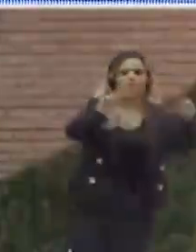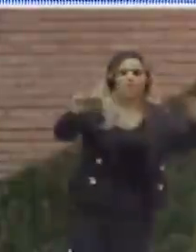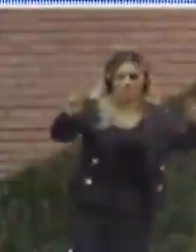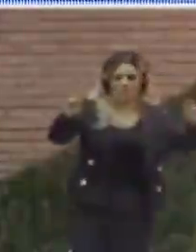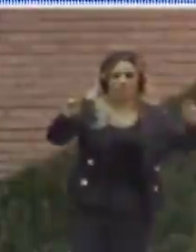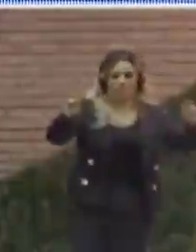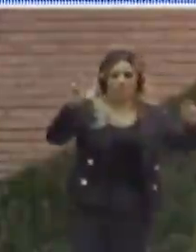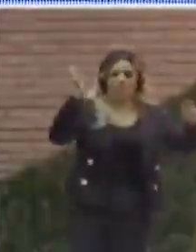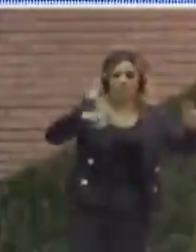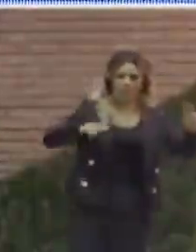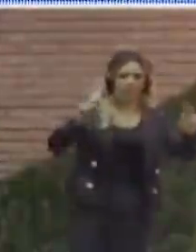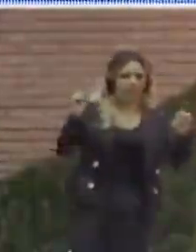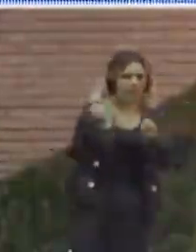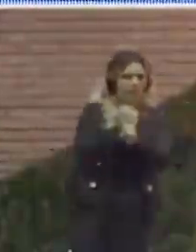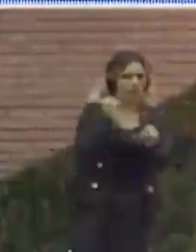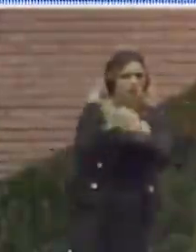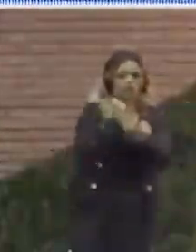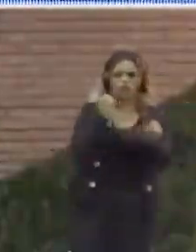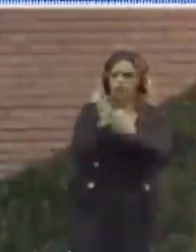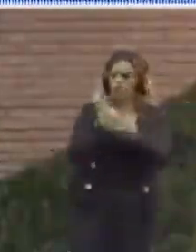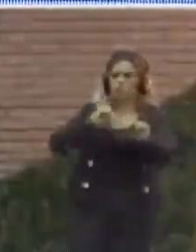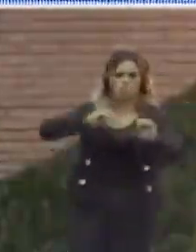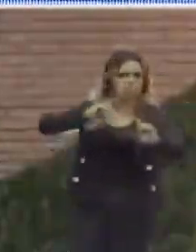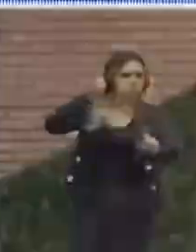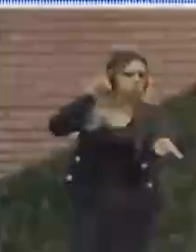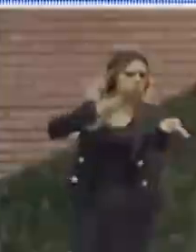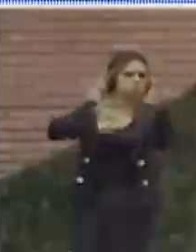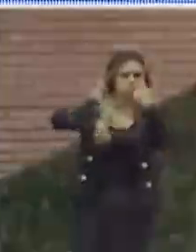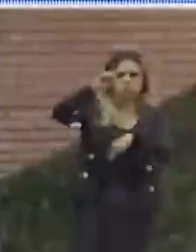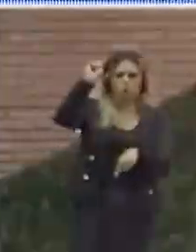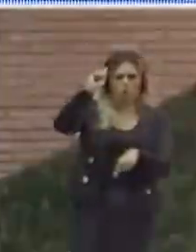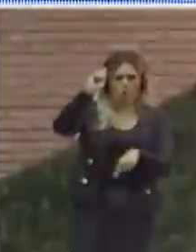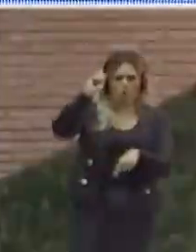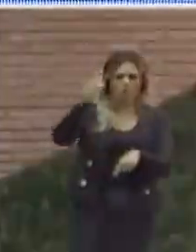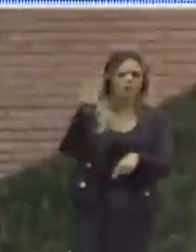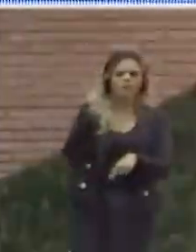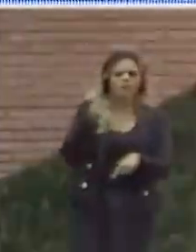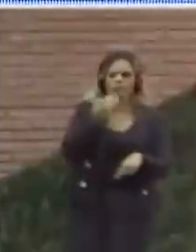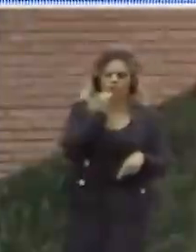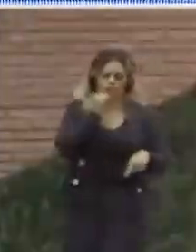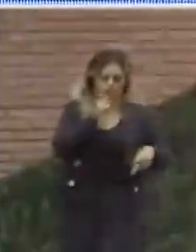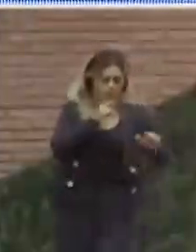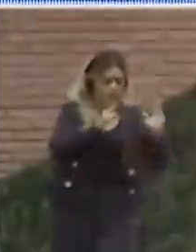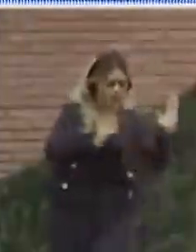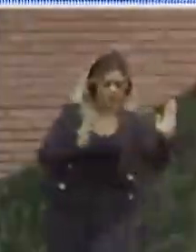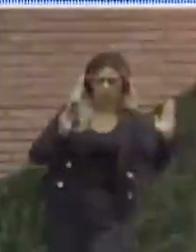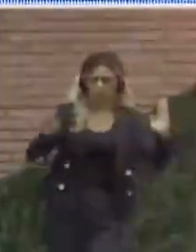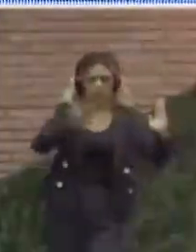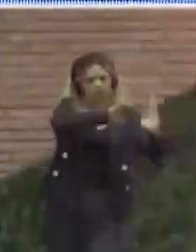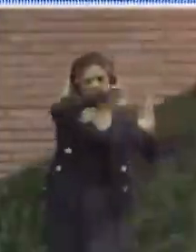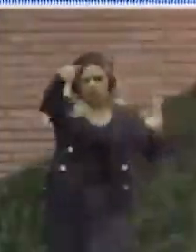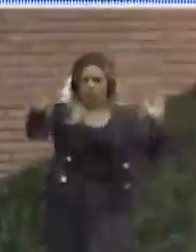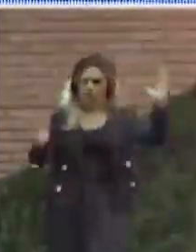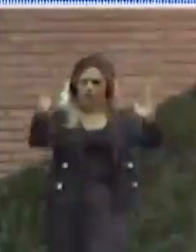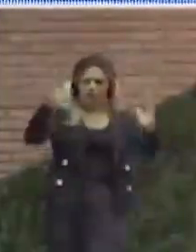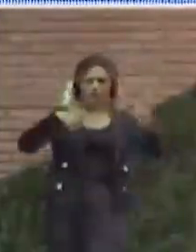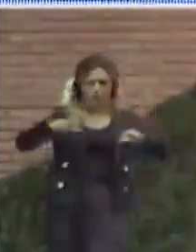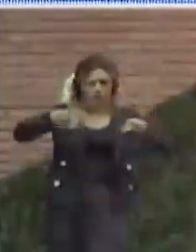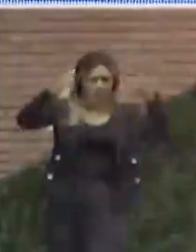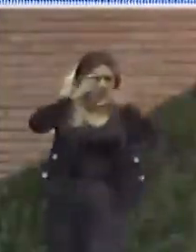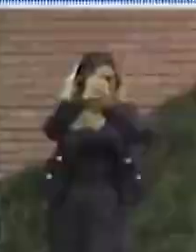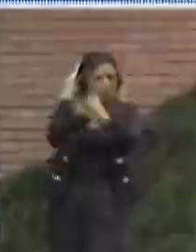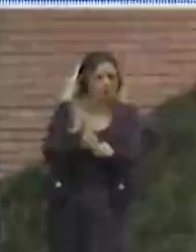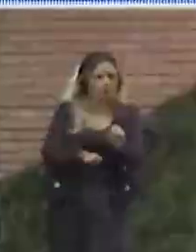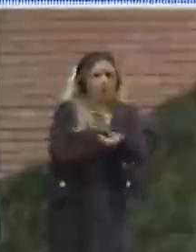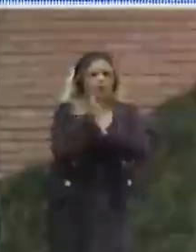o salto que a construção deu. E a gente mede o salto da construção quando você checa a taxa de acidentes na